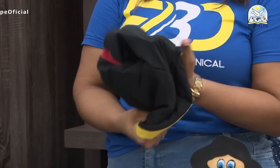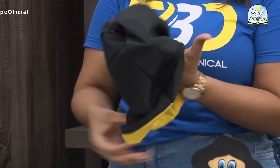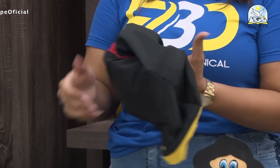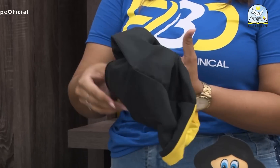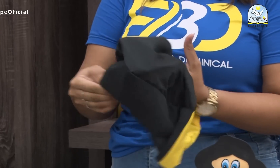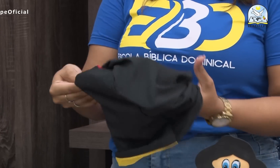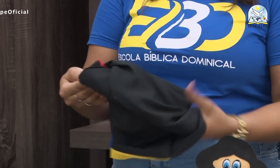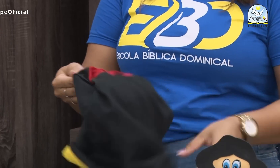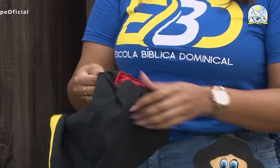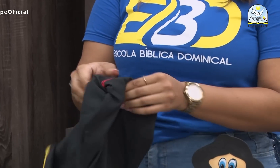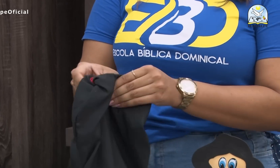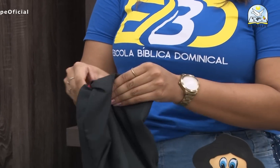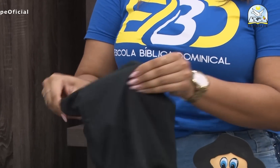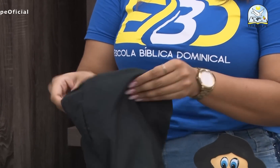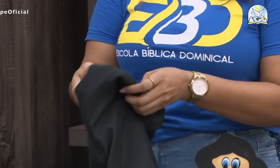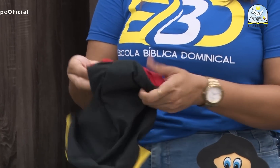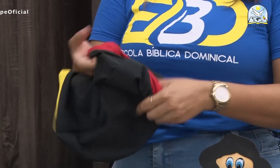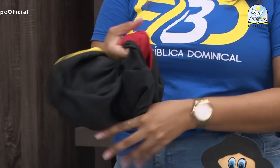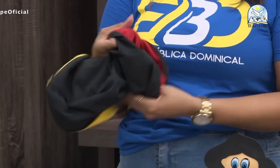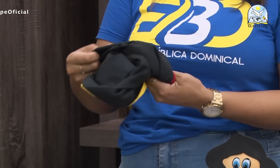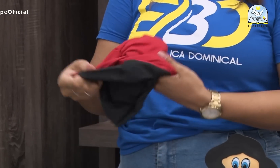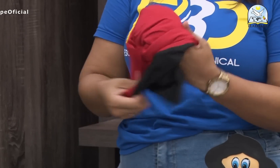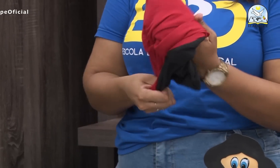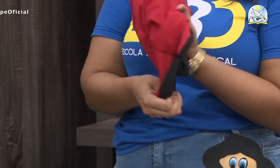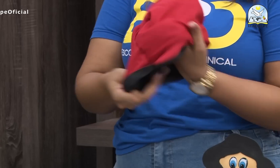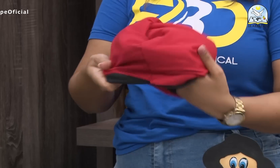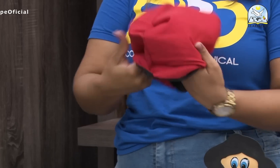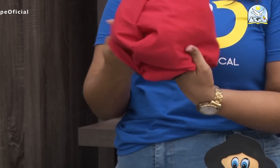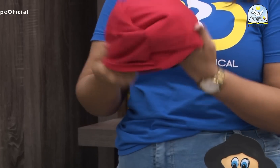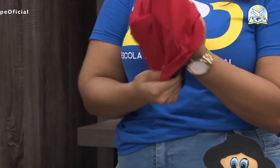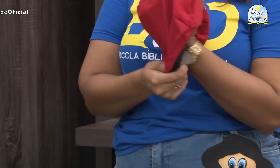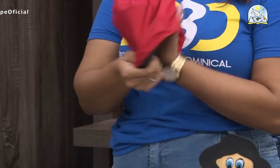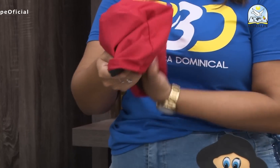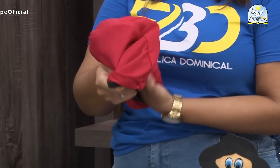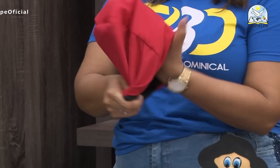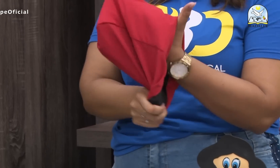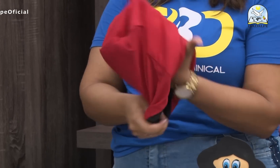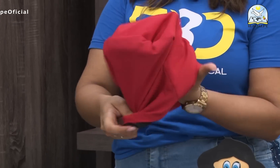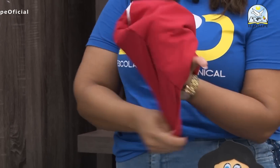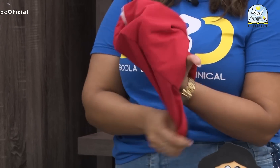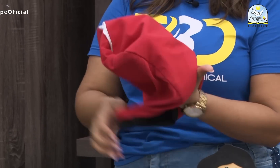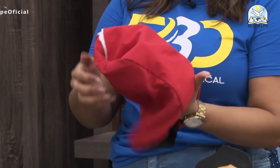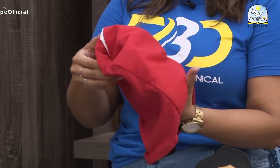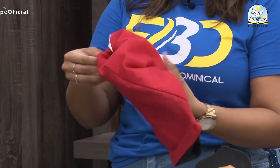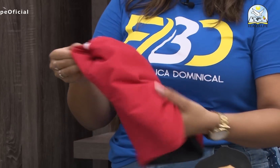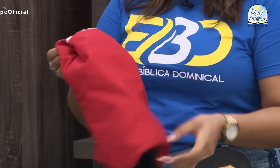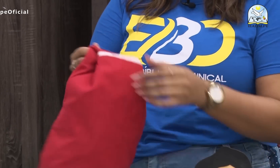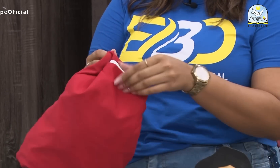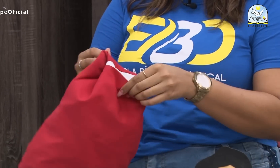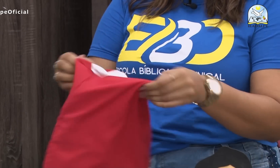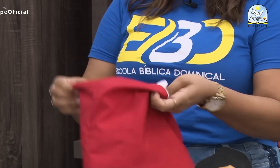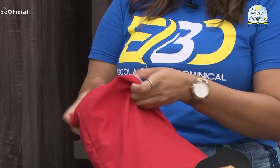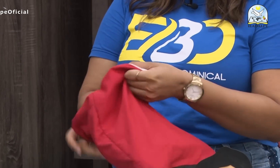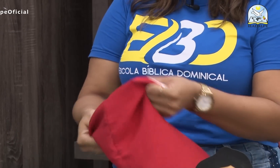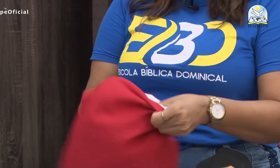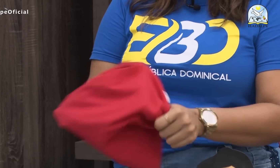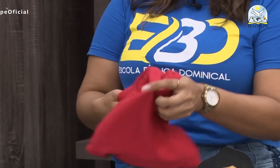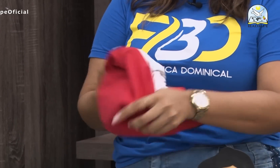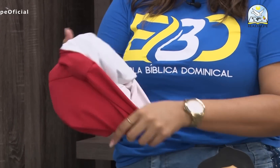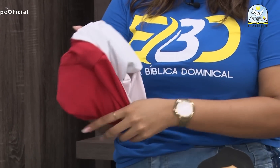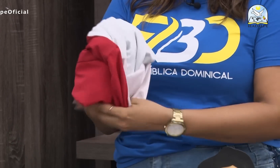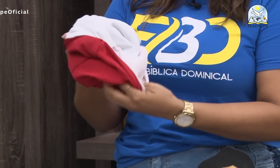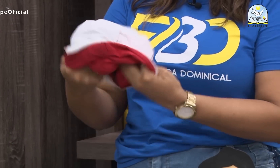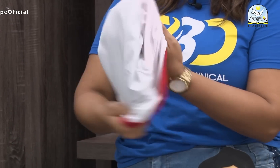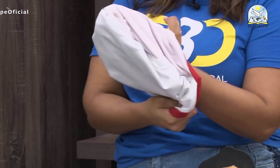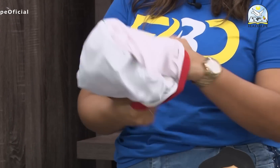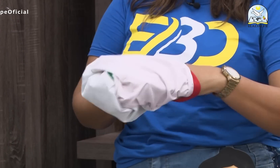preto, o vermelho. Vou passar bem rapidinho, tá? Só para vocês terem uma ideia de como é esse saco,